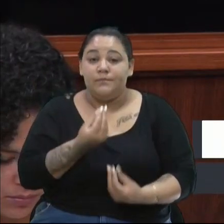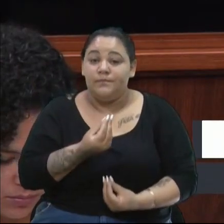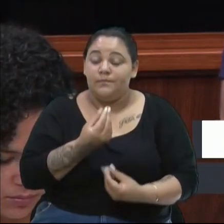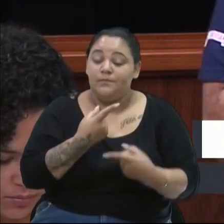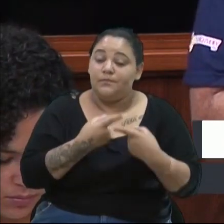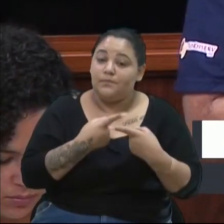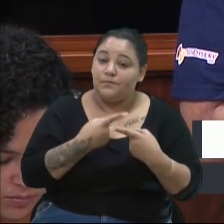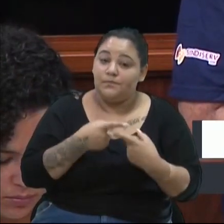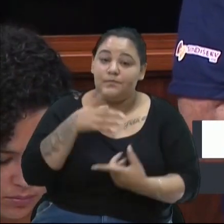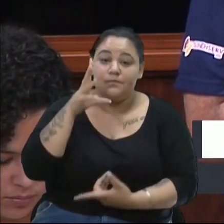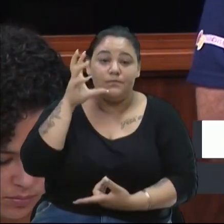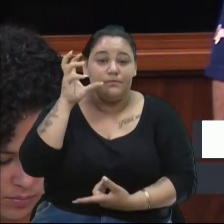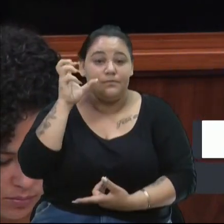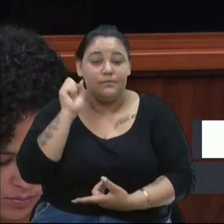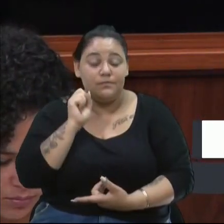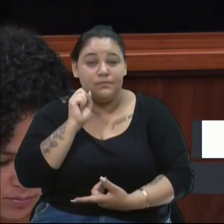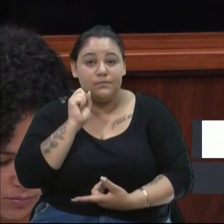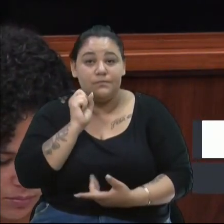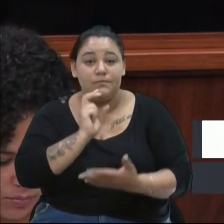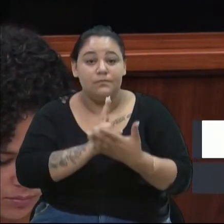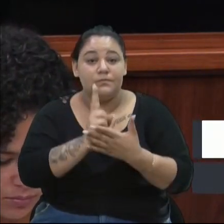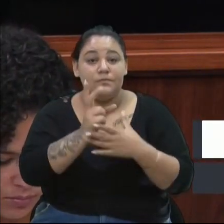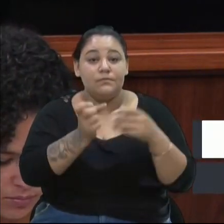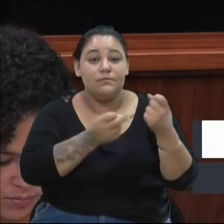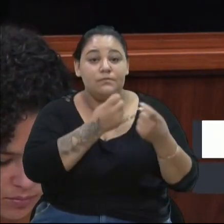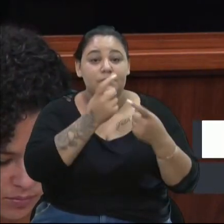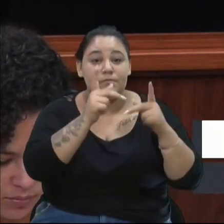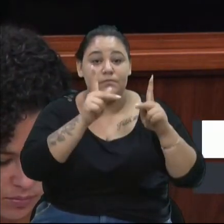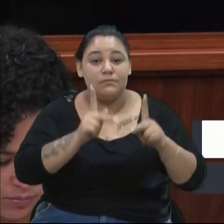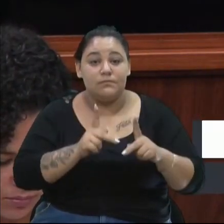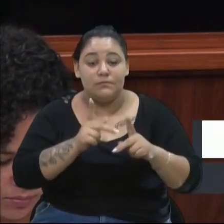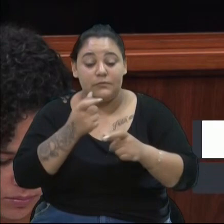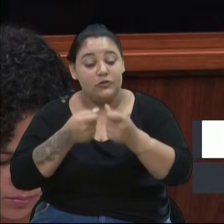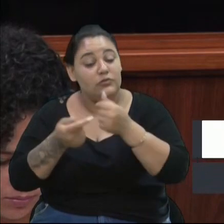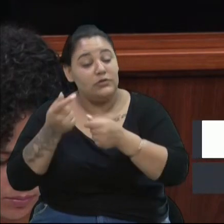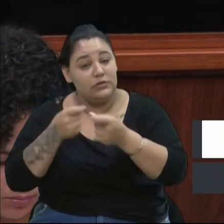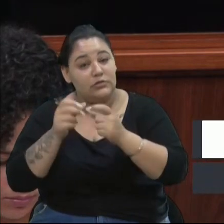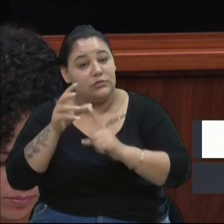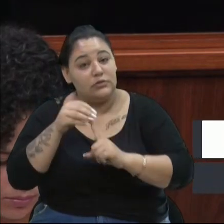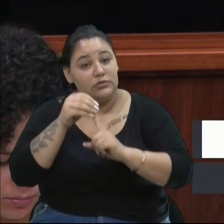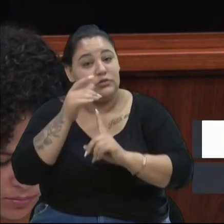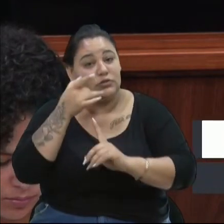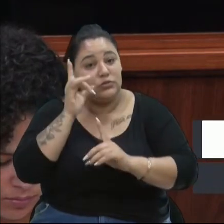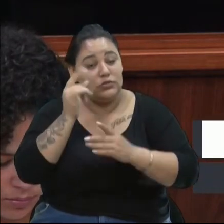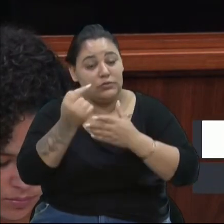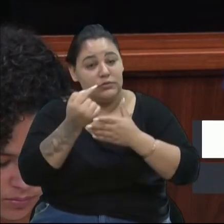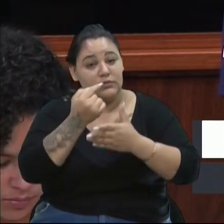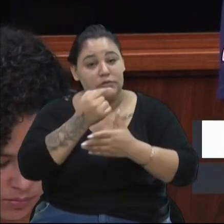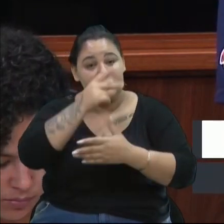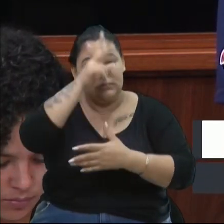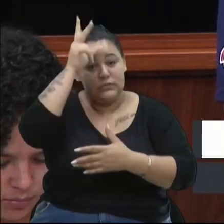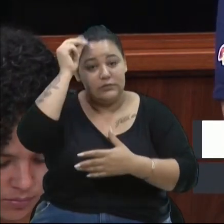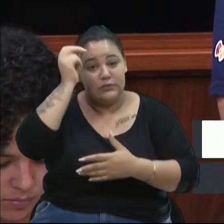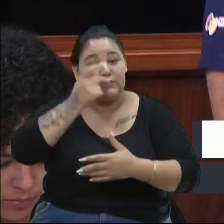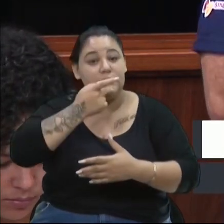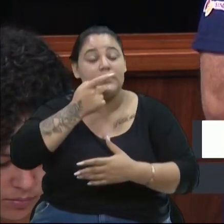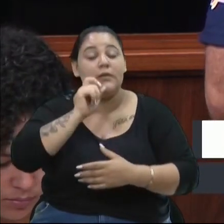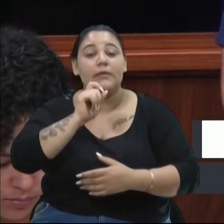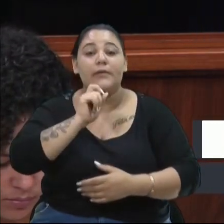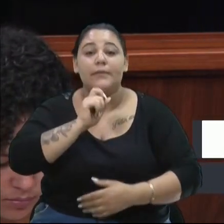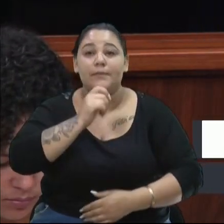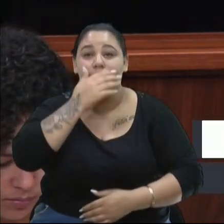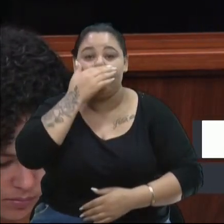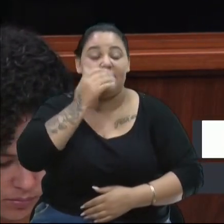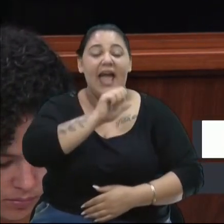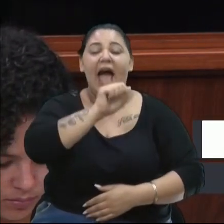forma recorrente algumas pessoas, da administração inclusive, e ontem questionei ao prefeito, falarem o seguinte: mas